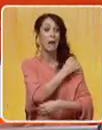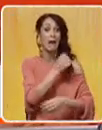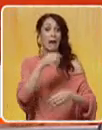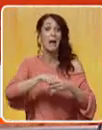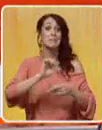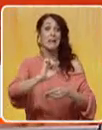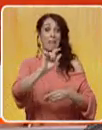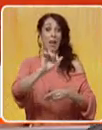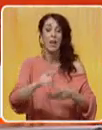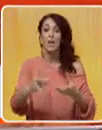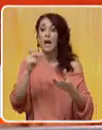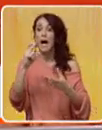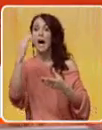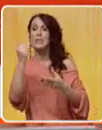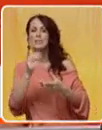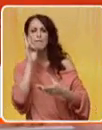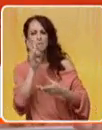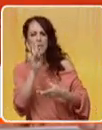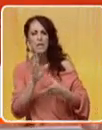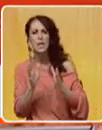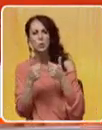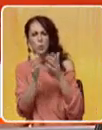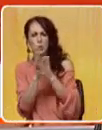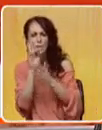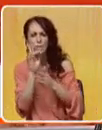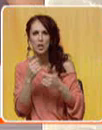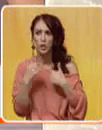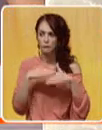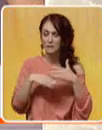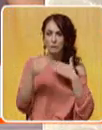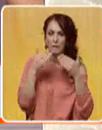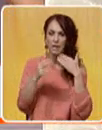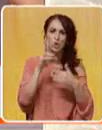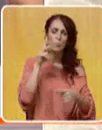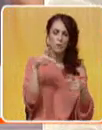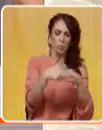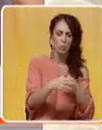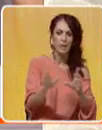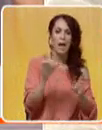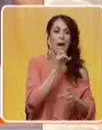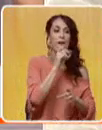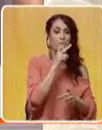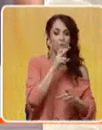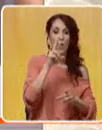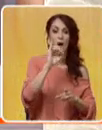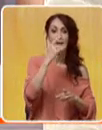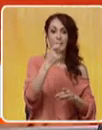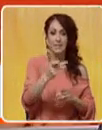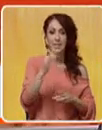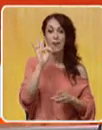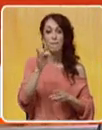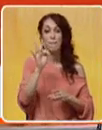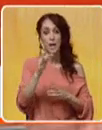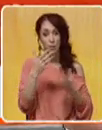Ari a assistir com natálias com toda a gente pronto foi lá quei a peça peço desculpa de te interromper são a voz da Rita ferro acho eu